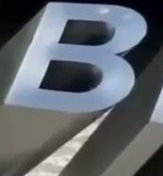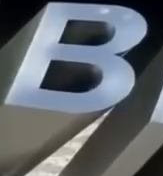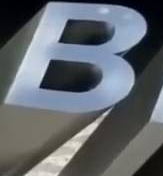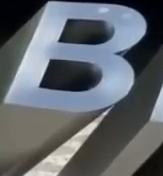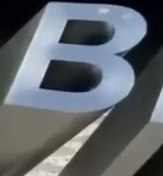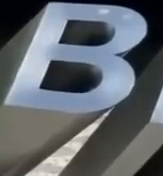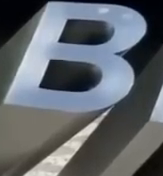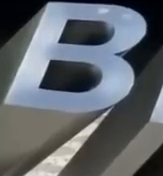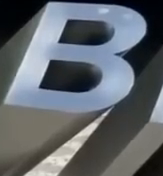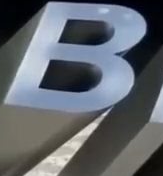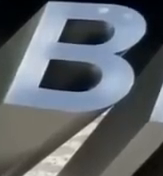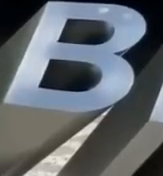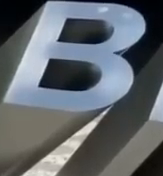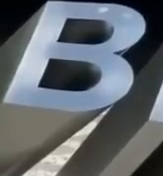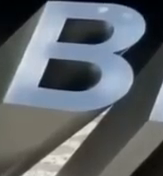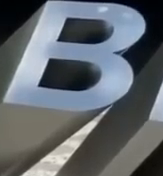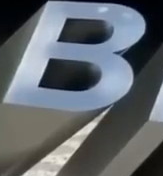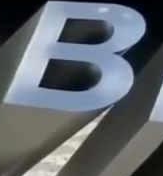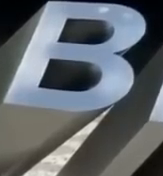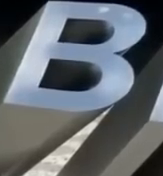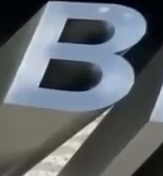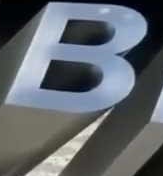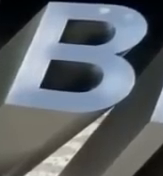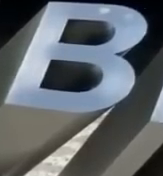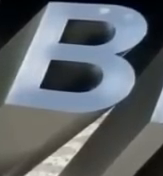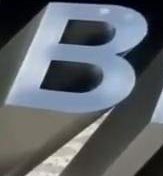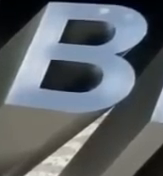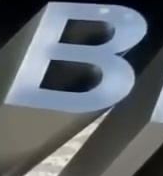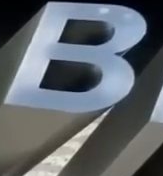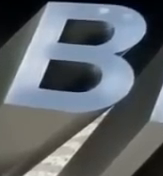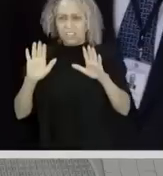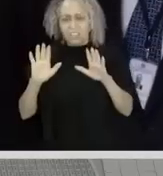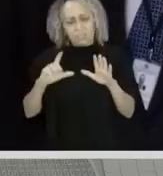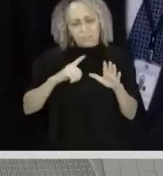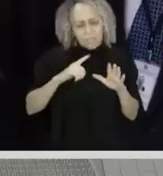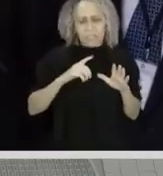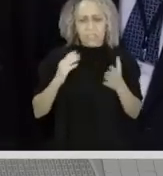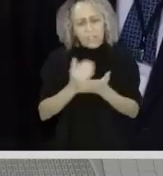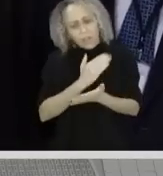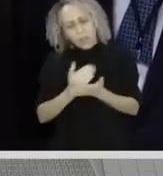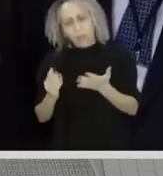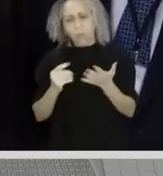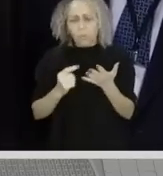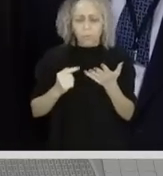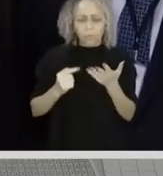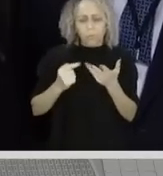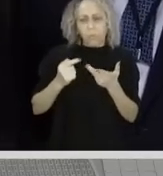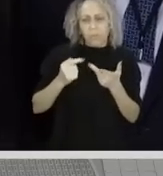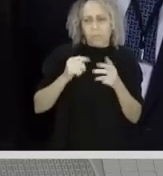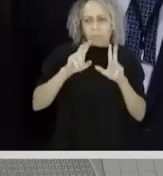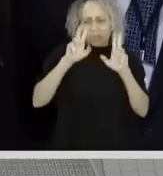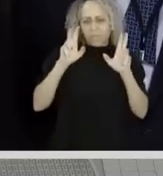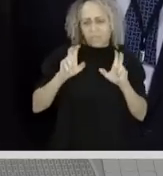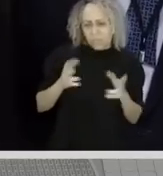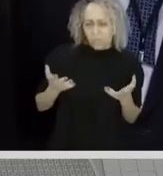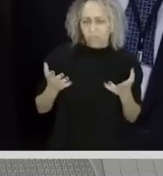atraso, como nas outras reuniões que já aconteceram aqui, como na Petrobras também. Há uma grande expectativa para esse momento. Mas não é